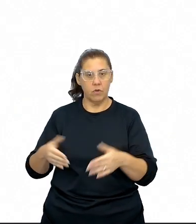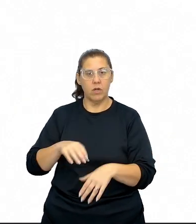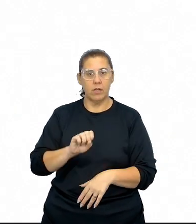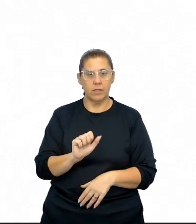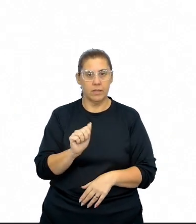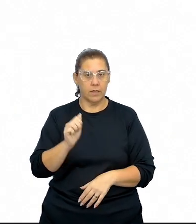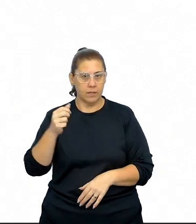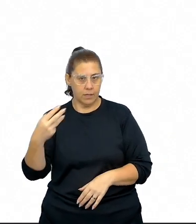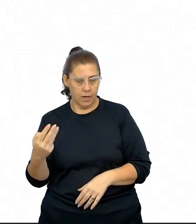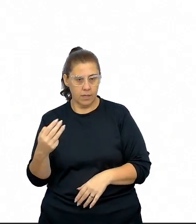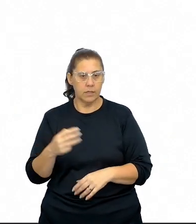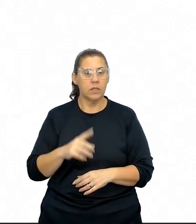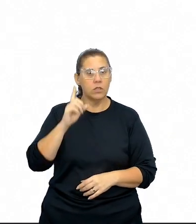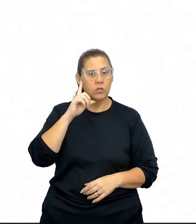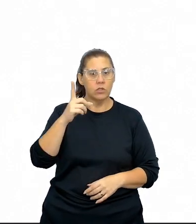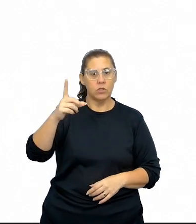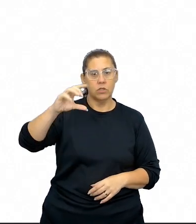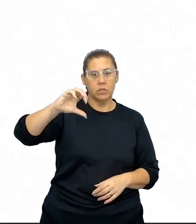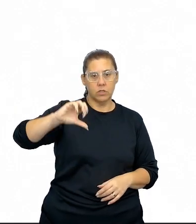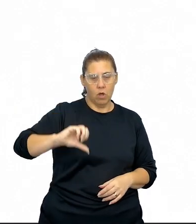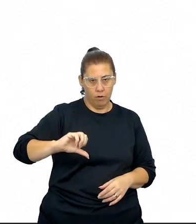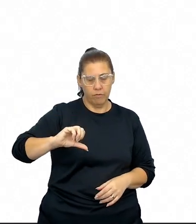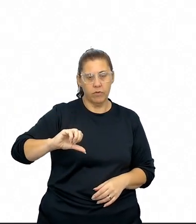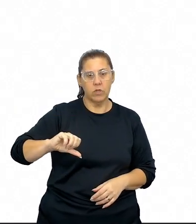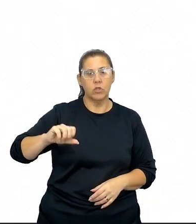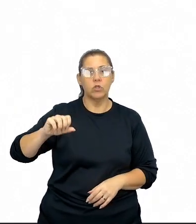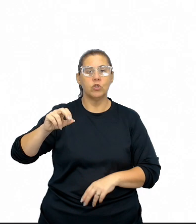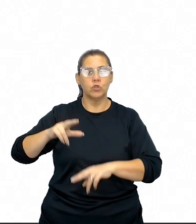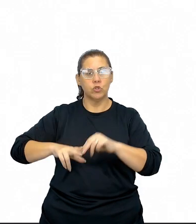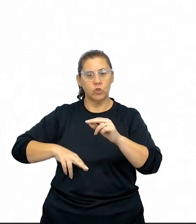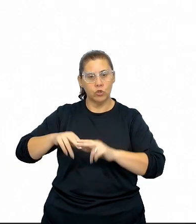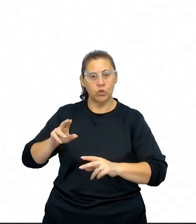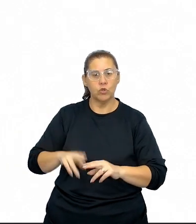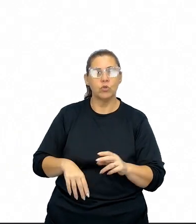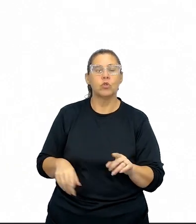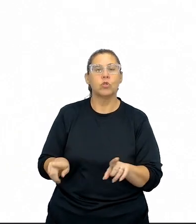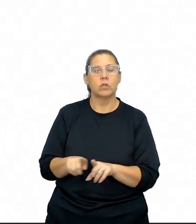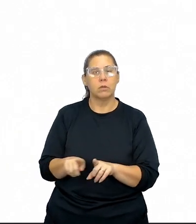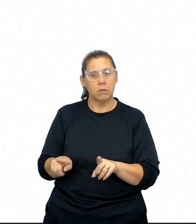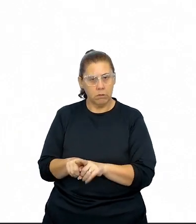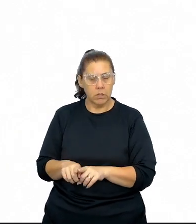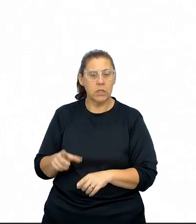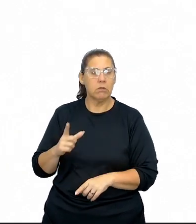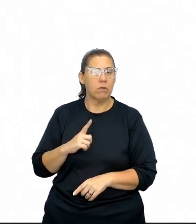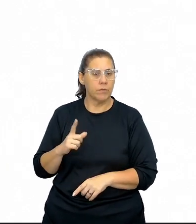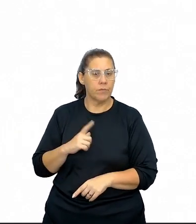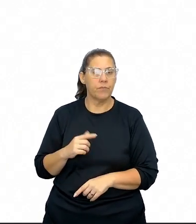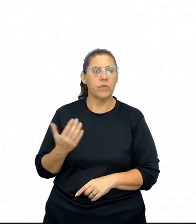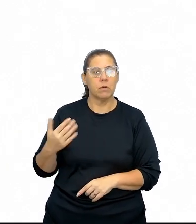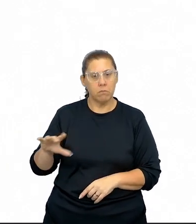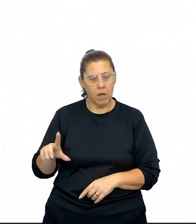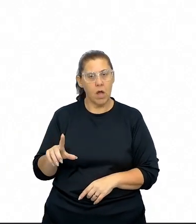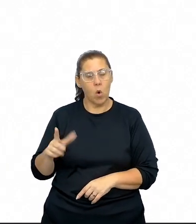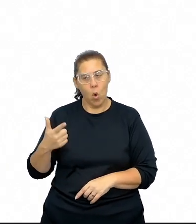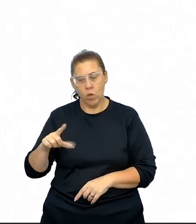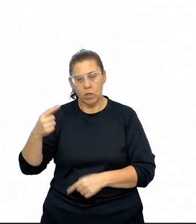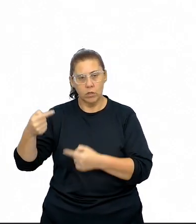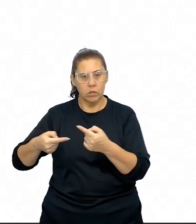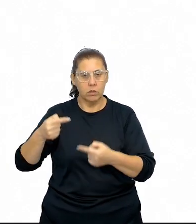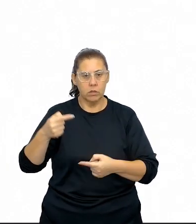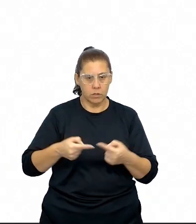SA3. E lá no dia 9 de junho, também acompanhando o slide, nós podemos perceber que teremos mais uma